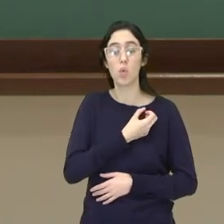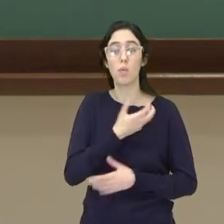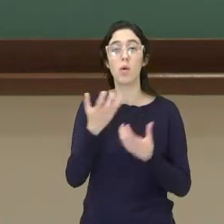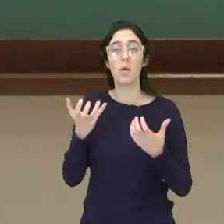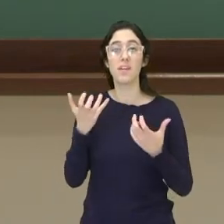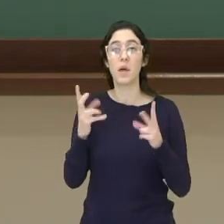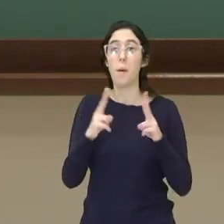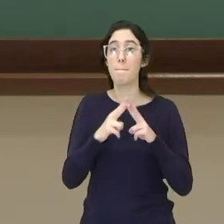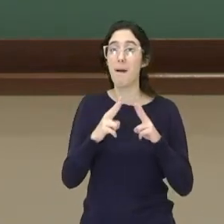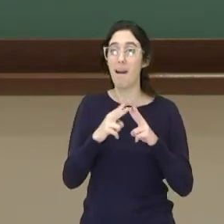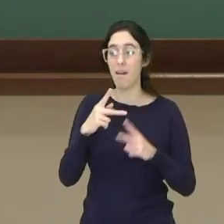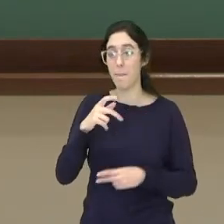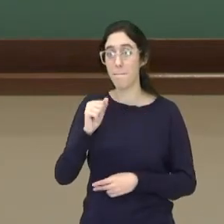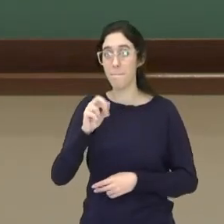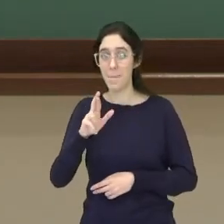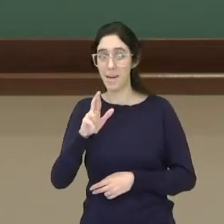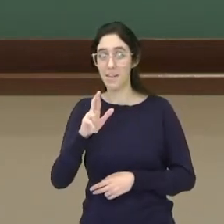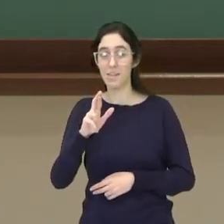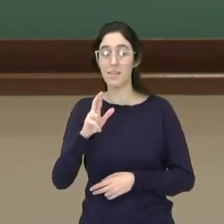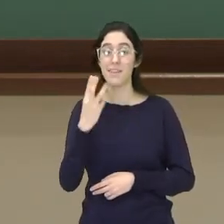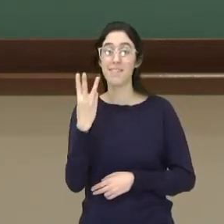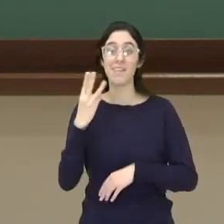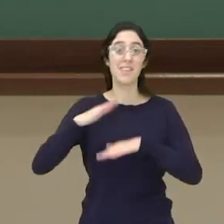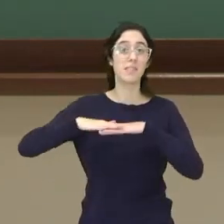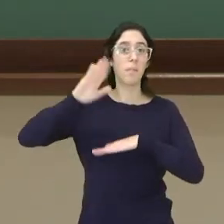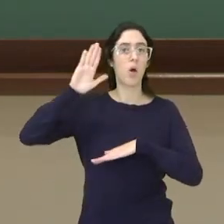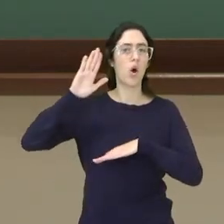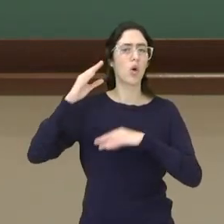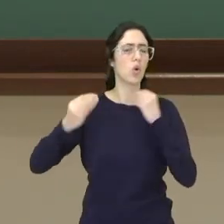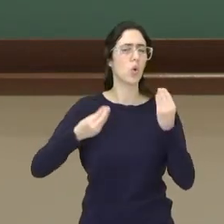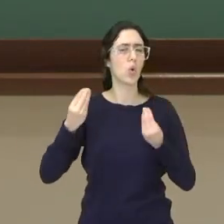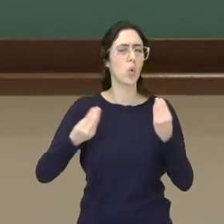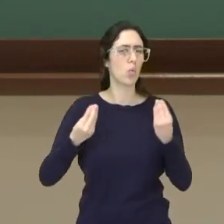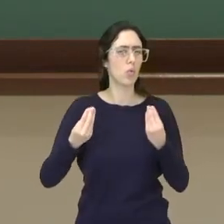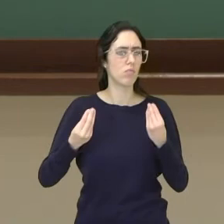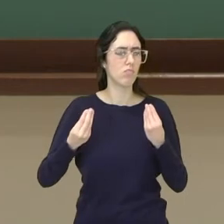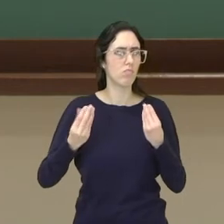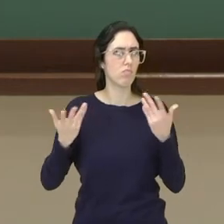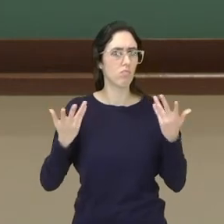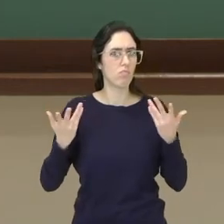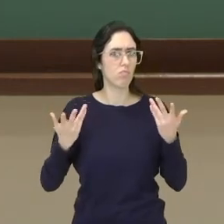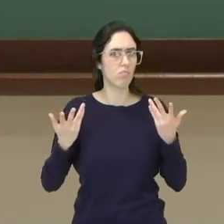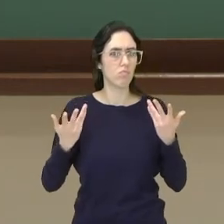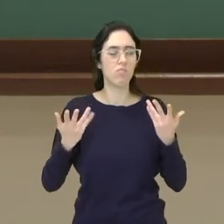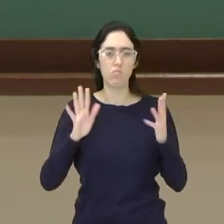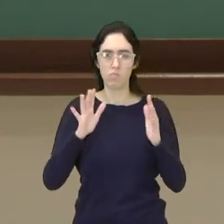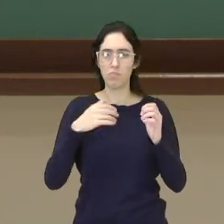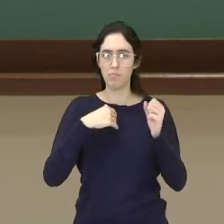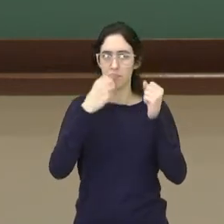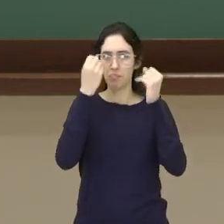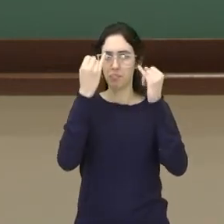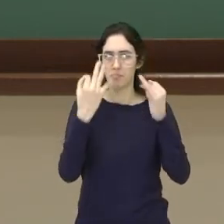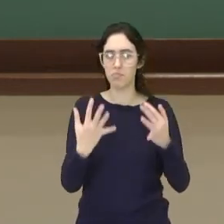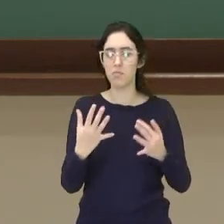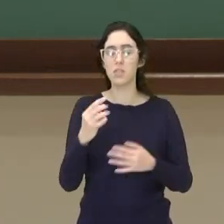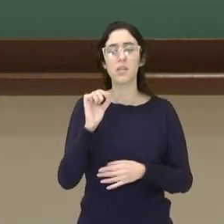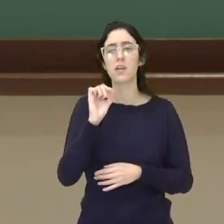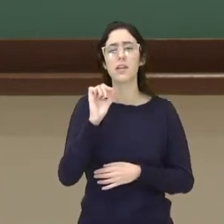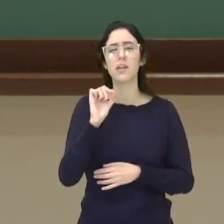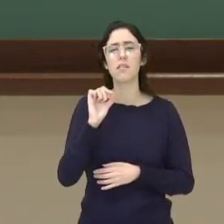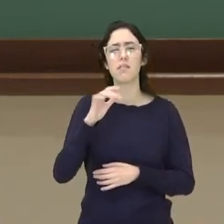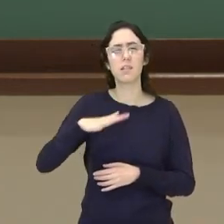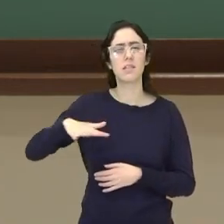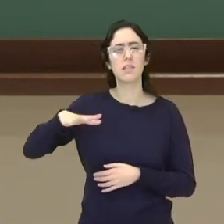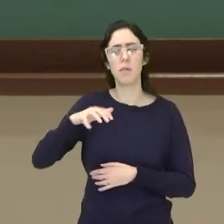dado ser par e maior do que 3. Então vamos fazer o nosso espaço amostral. Quem é o espaço amostral